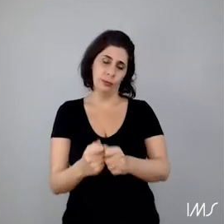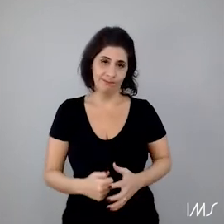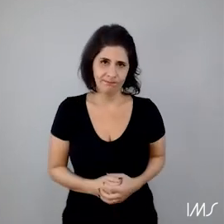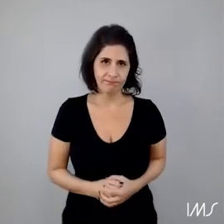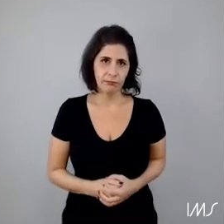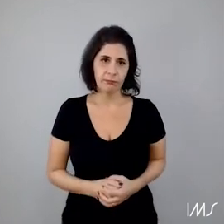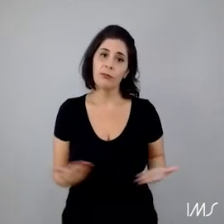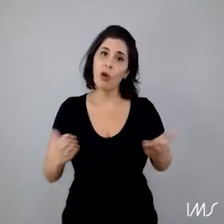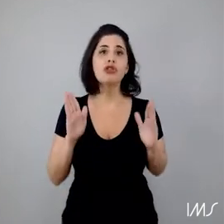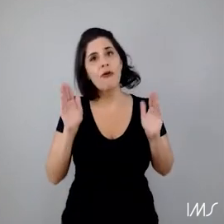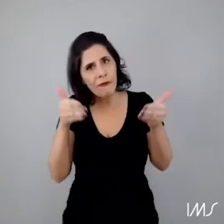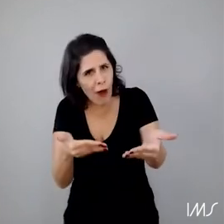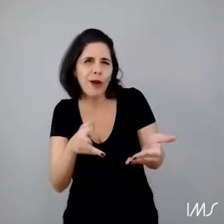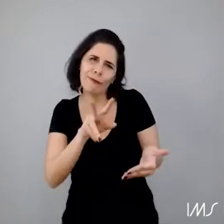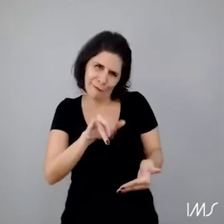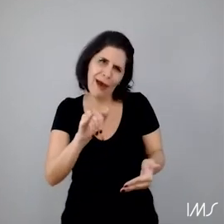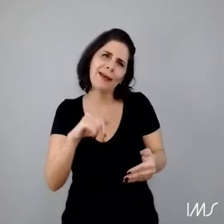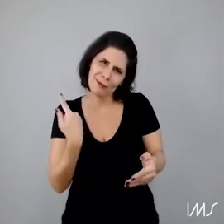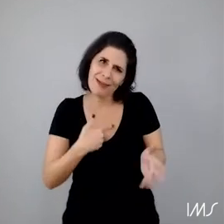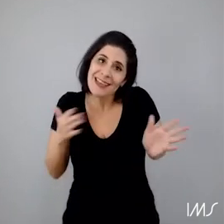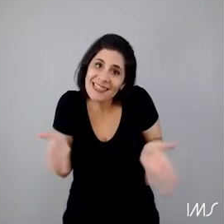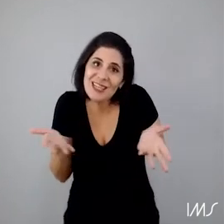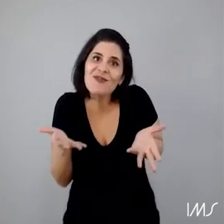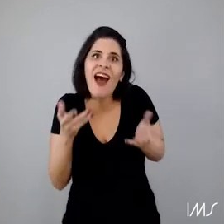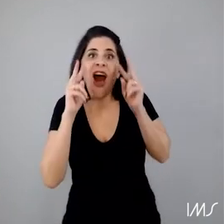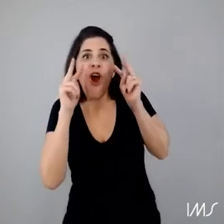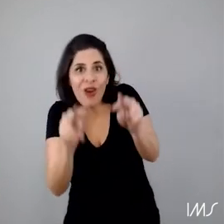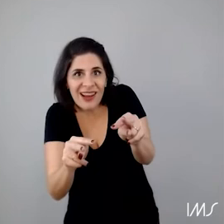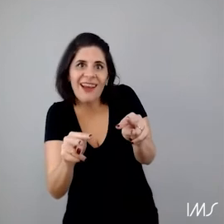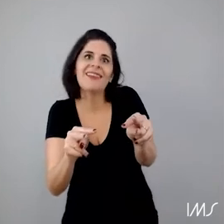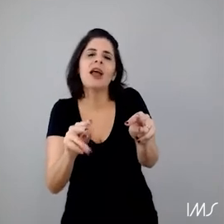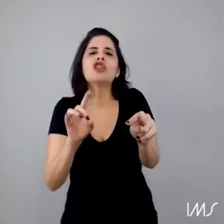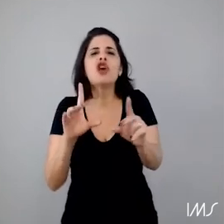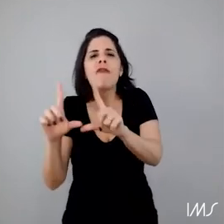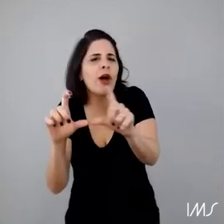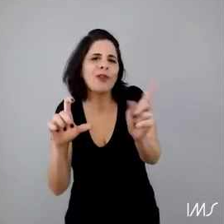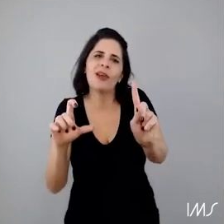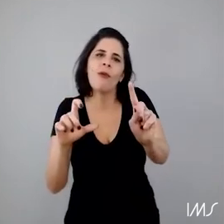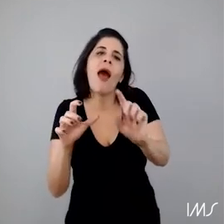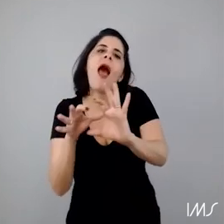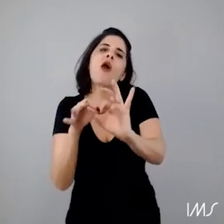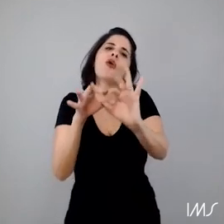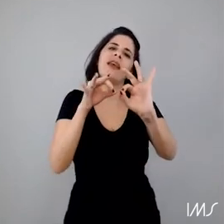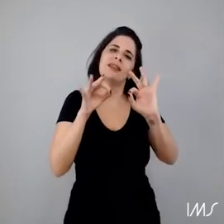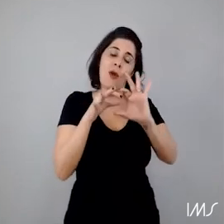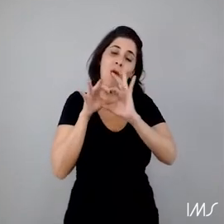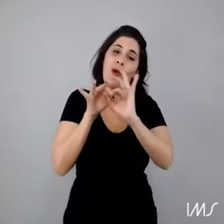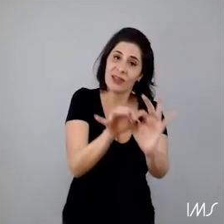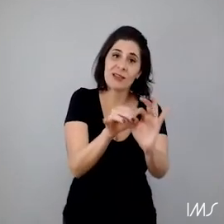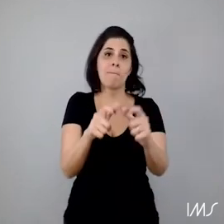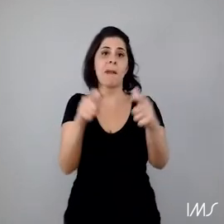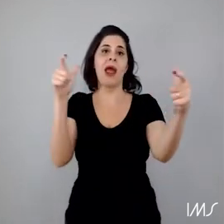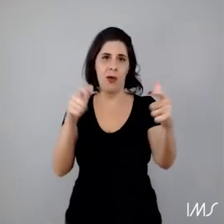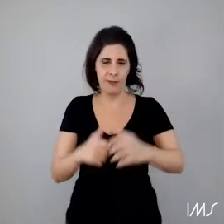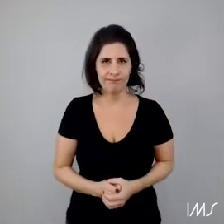amplo. Agora, o cenário de São Paulo me parece que é um cenário de conjugação de esforços múltiplos de várias gerações